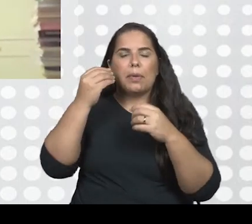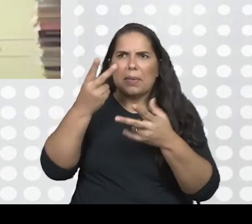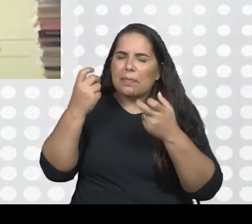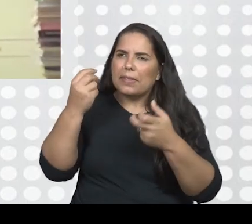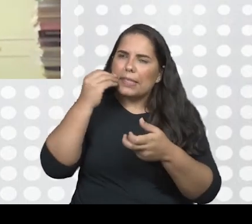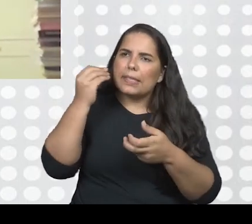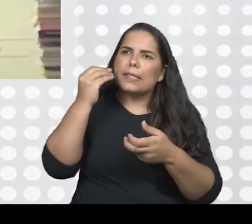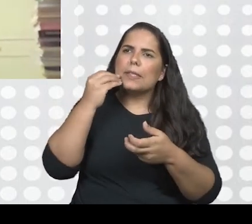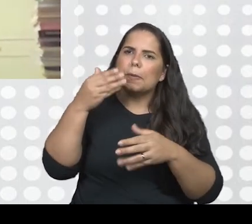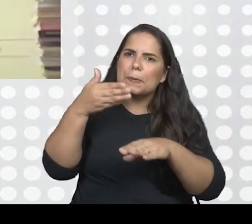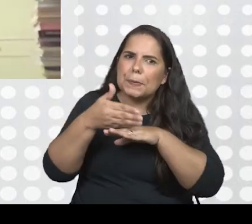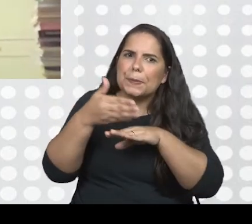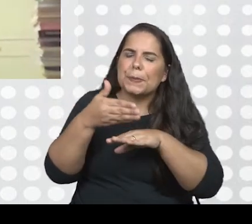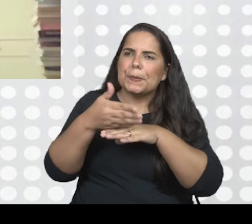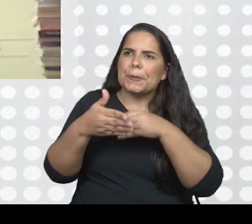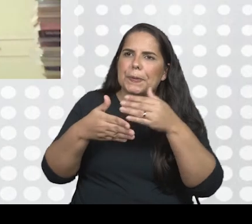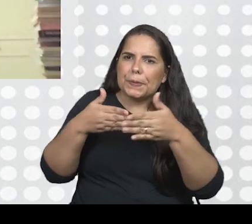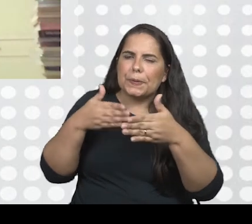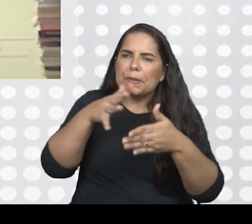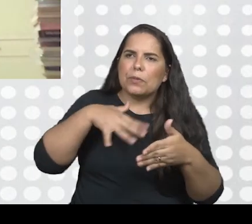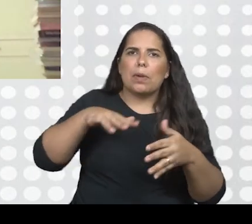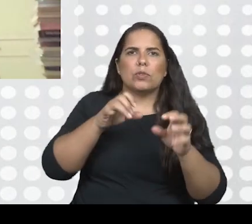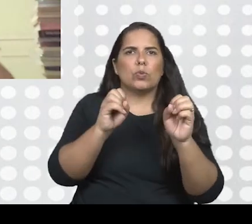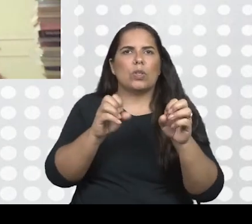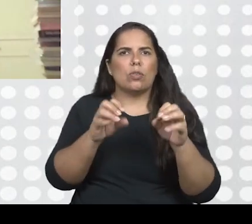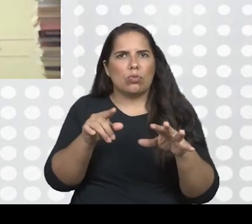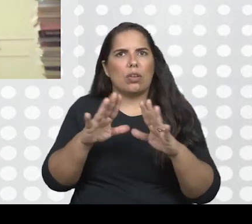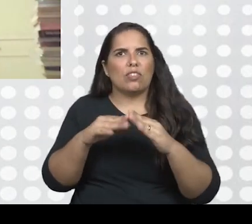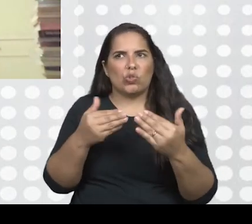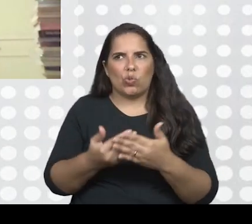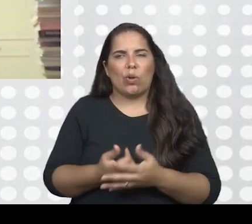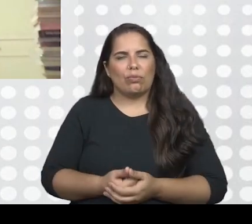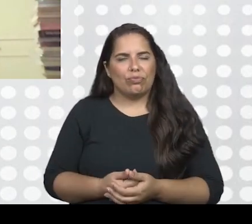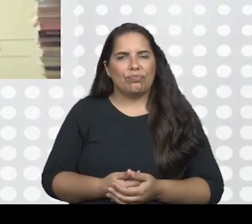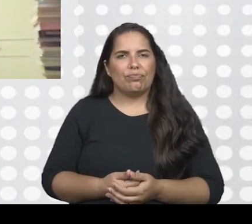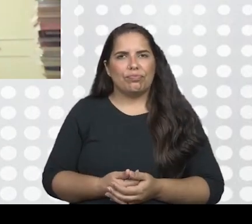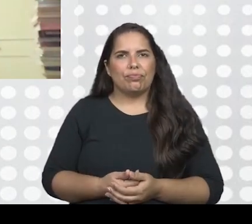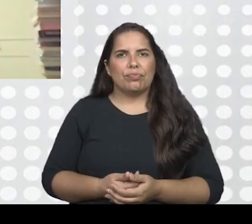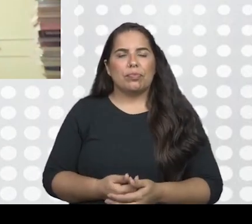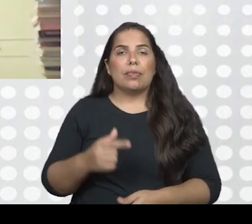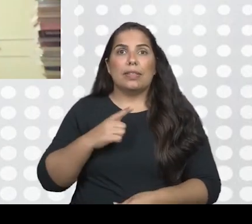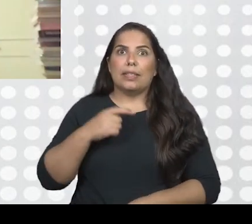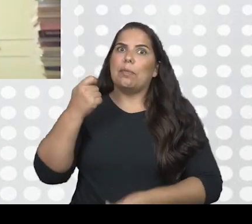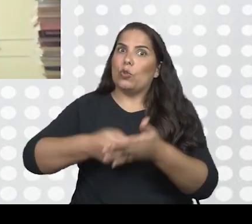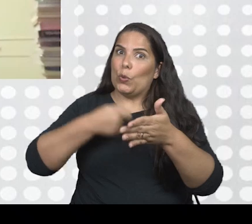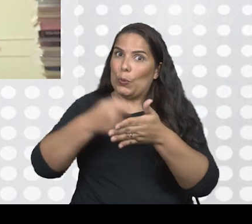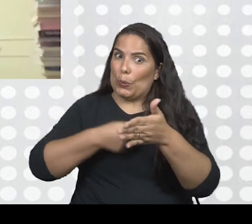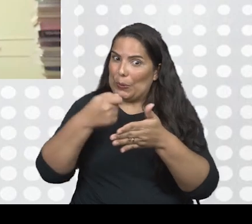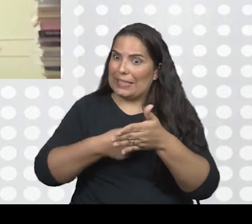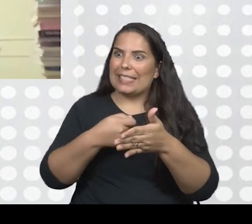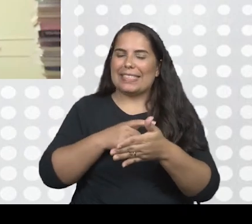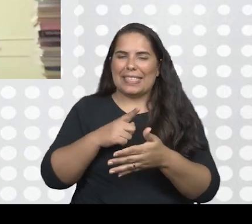tentando se estabelecer no espaço educacional e nas escolas também. temos muita luta pela frente,